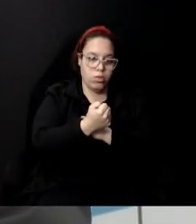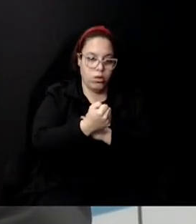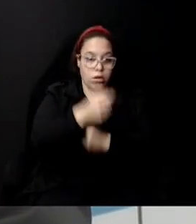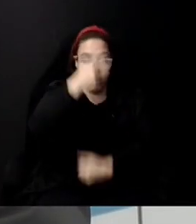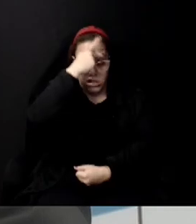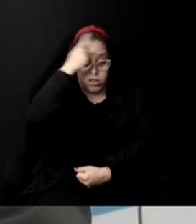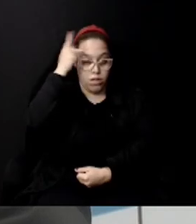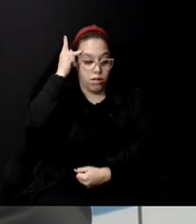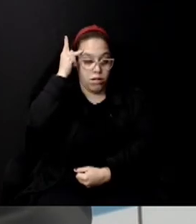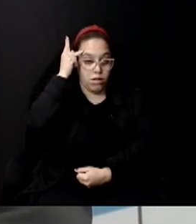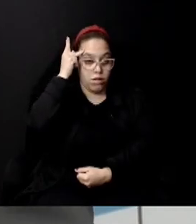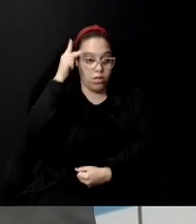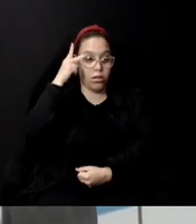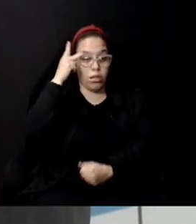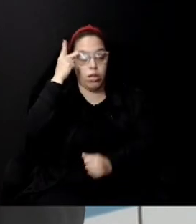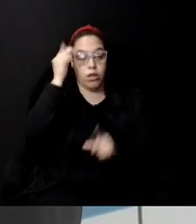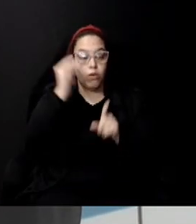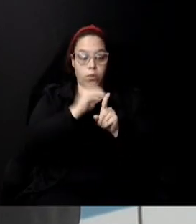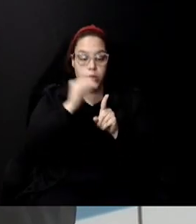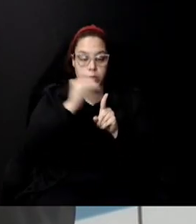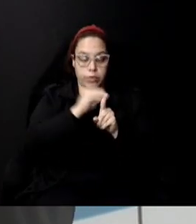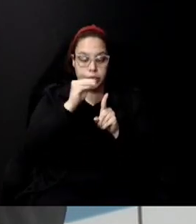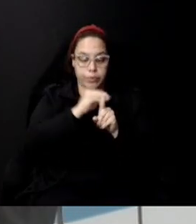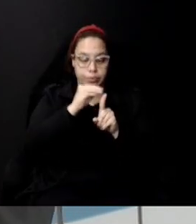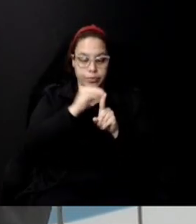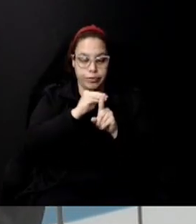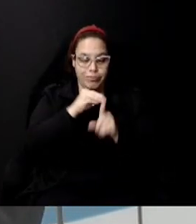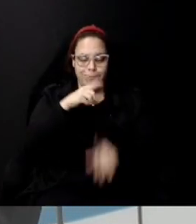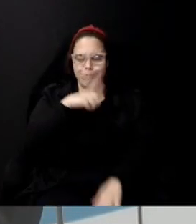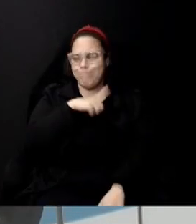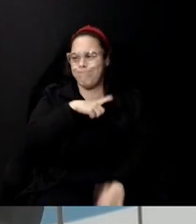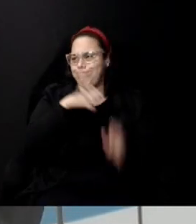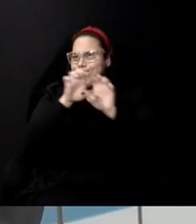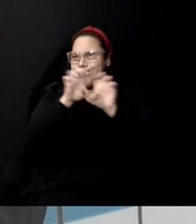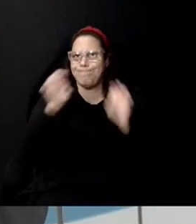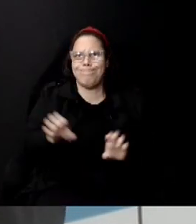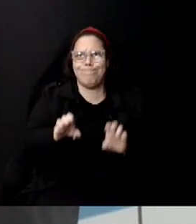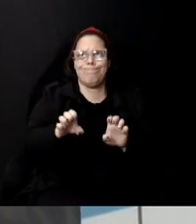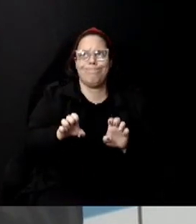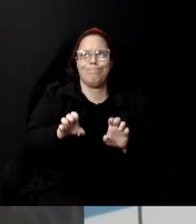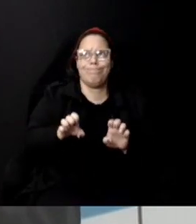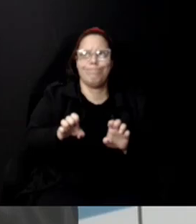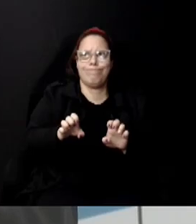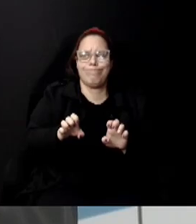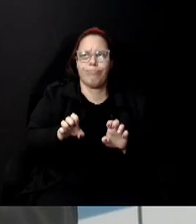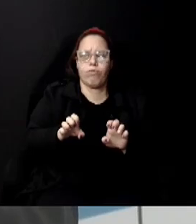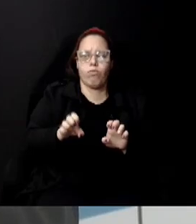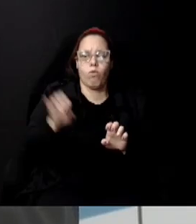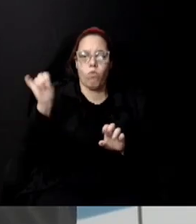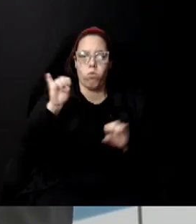em vulnerabilidade, a gente tem uma estrutura internacional de proteção aos direitos humanos muito bem montada.